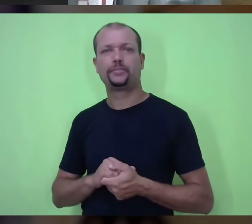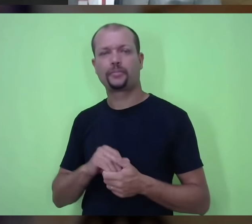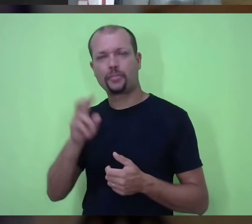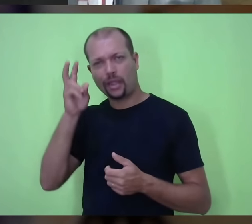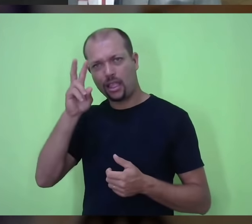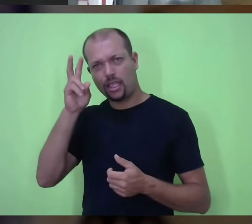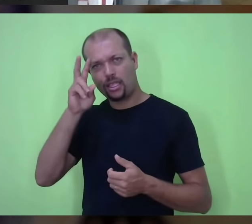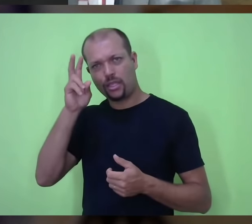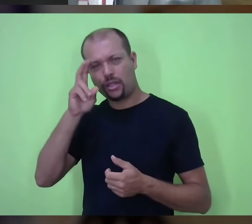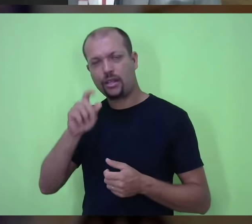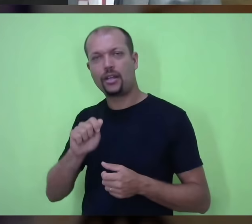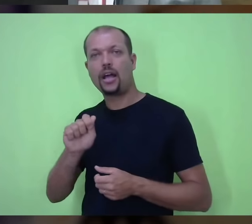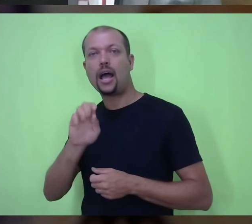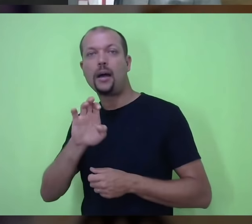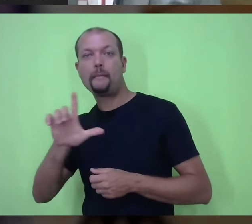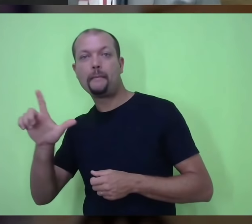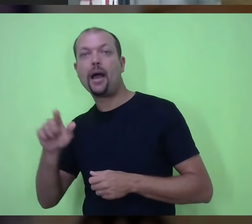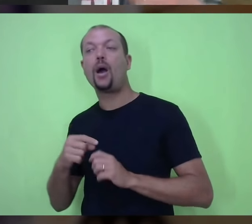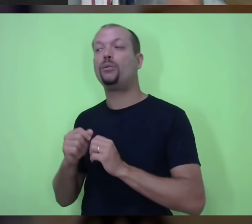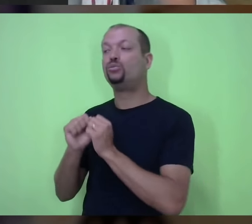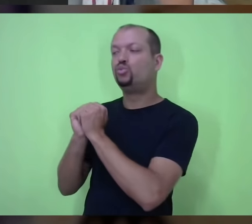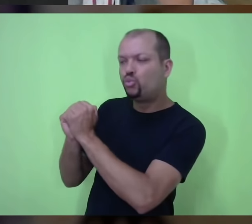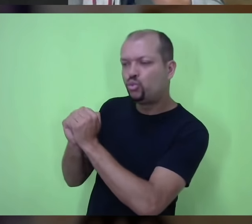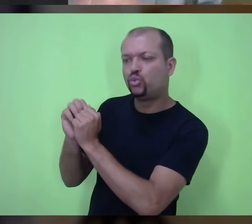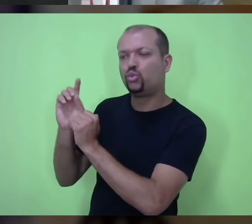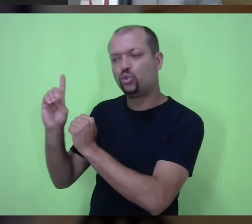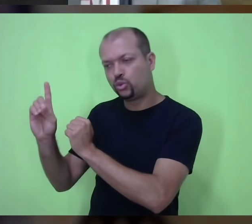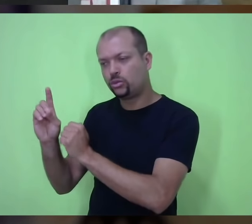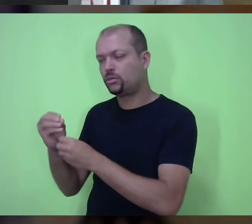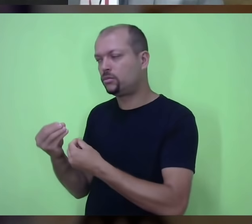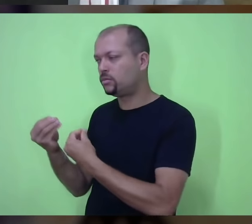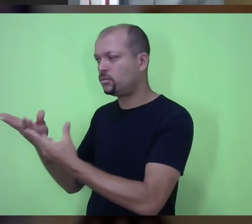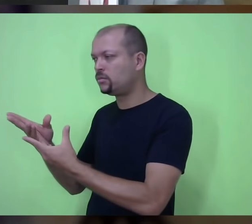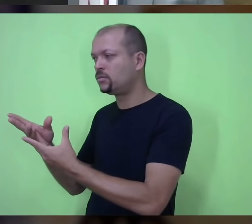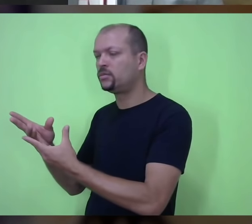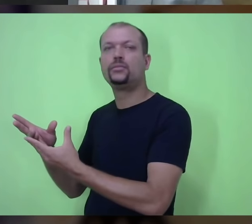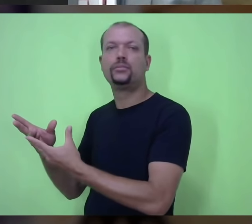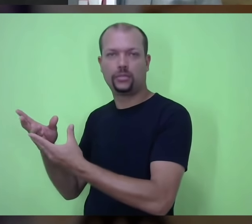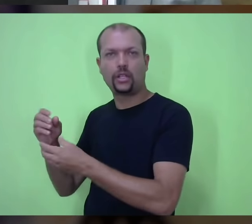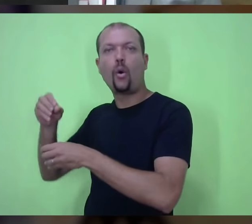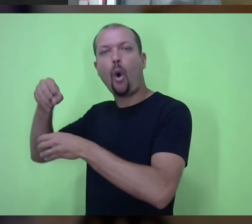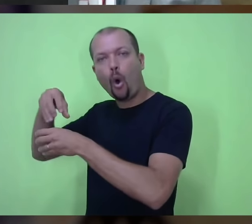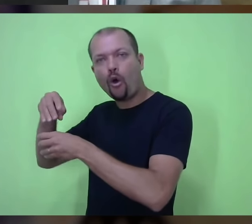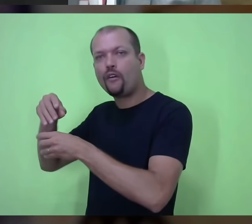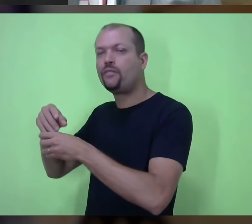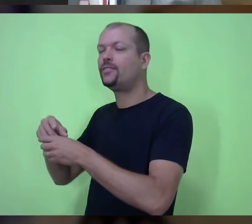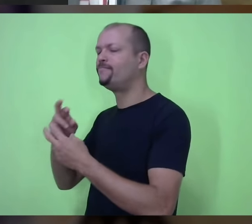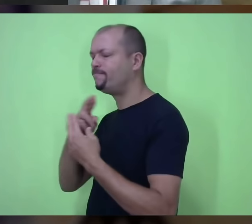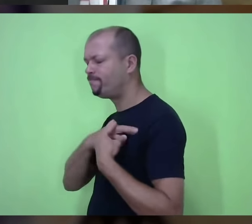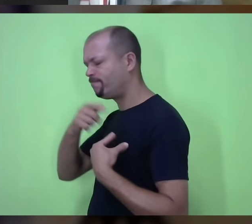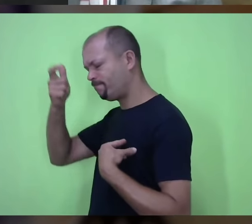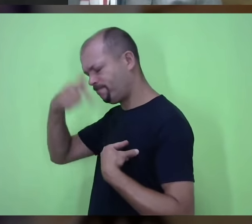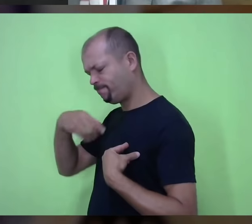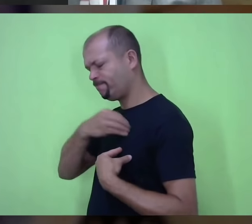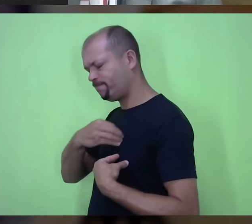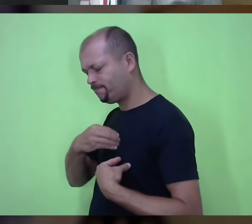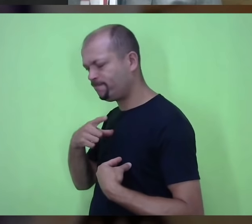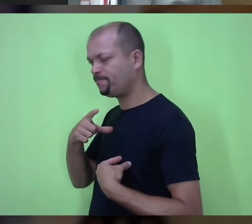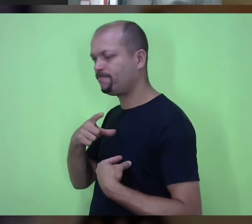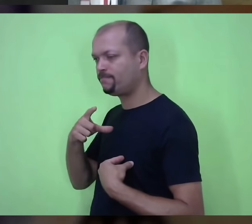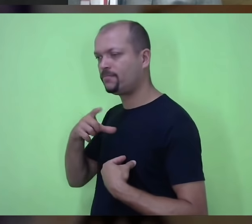histórias, Abel se aproximando de Deus com a sua oferta, reconhecimento do pecado e falando que a